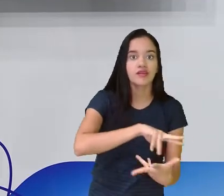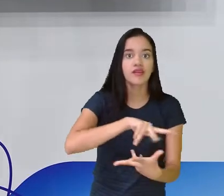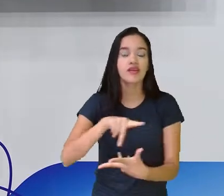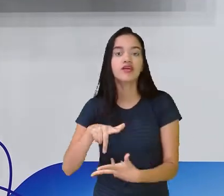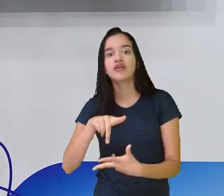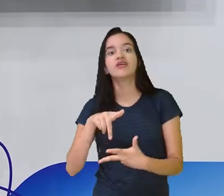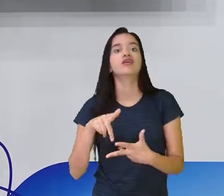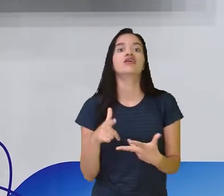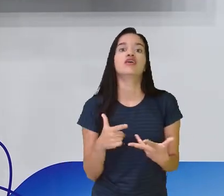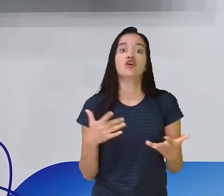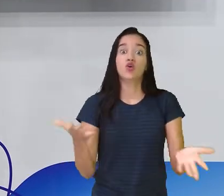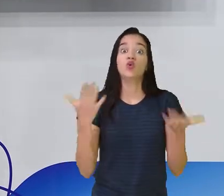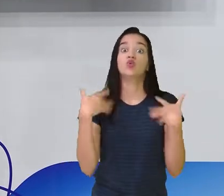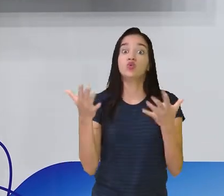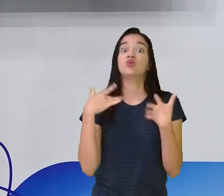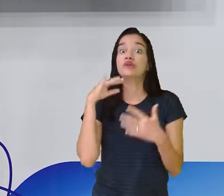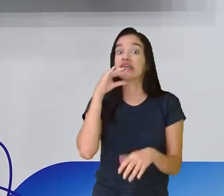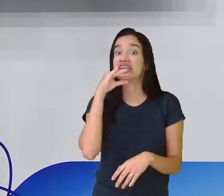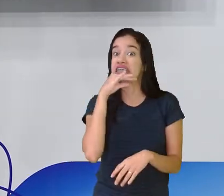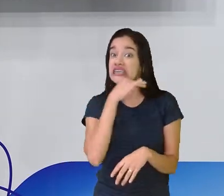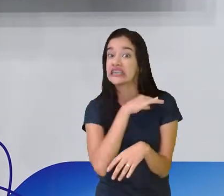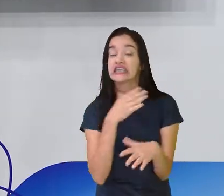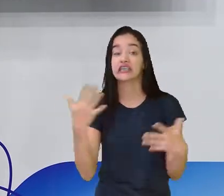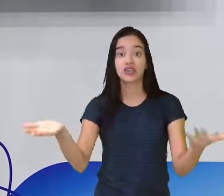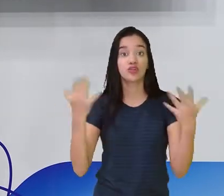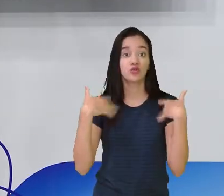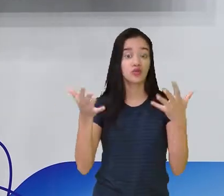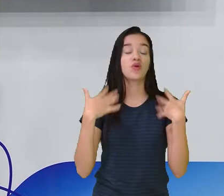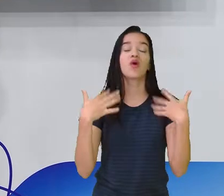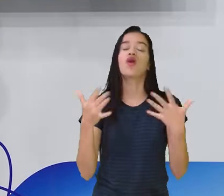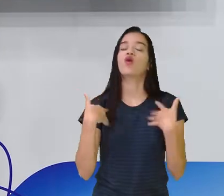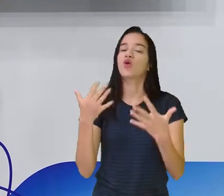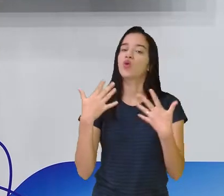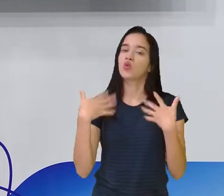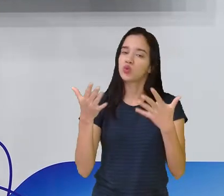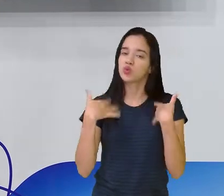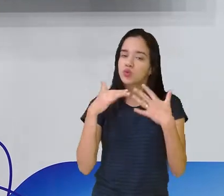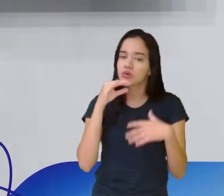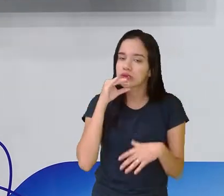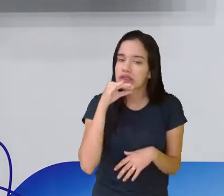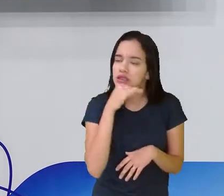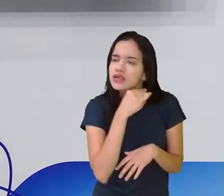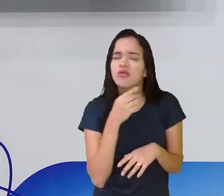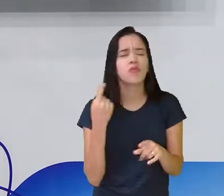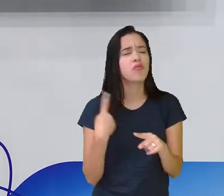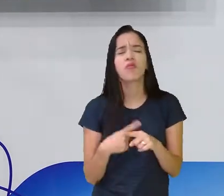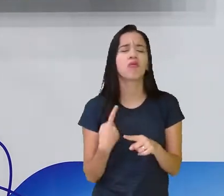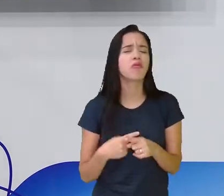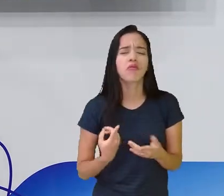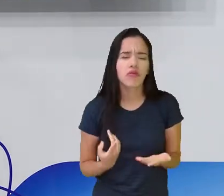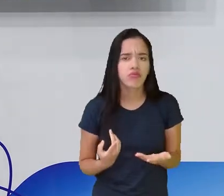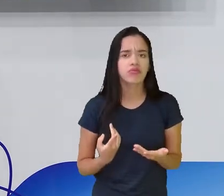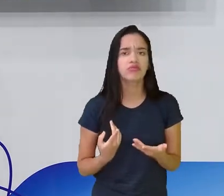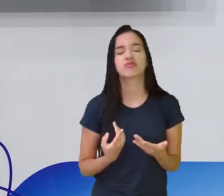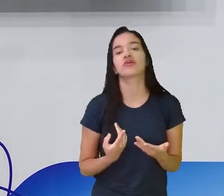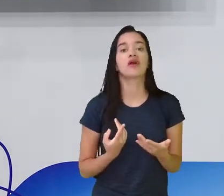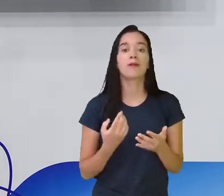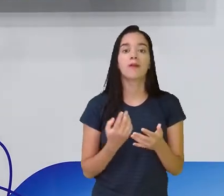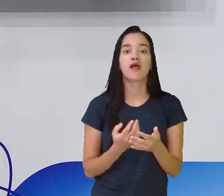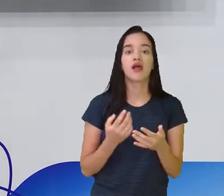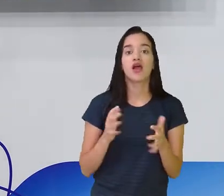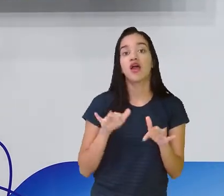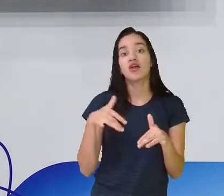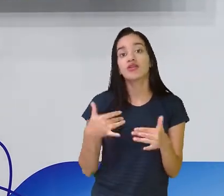ficar superaquecida. Fica muito quente, gente, muito quente, muito quente. E por que que isso acontece, professora Sinara? Quais